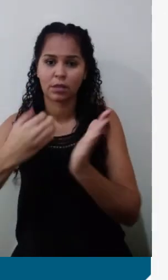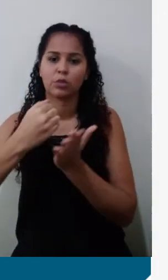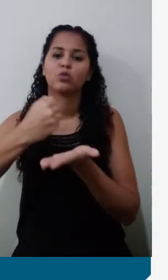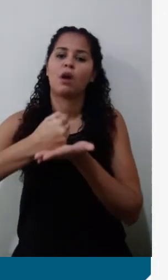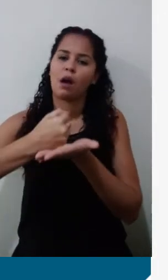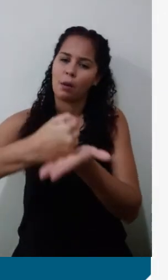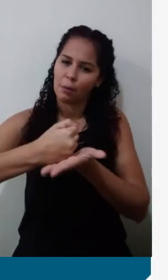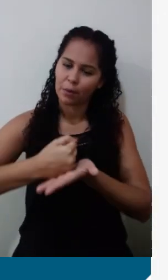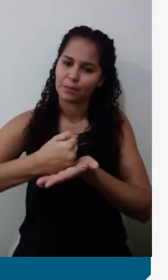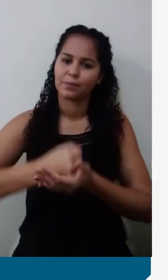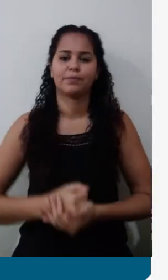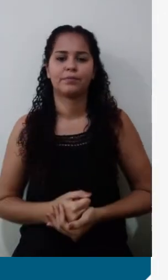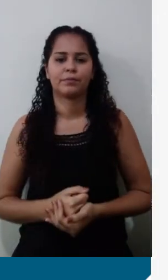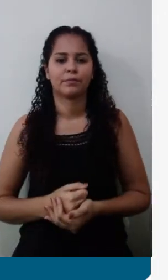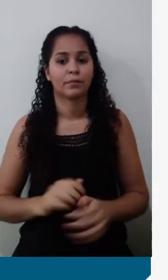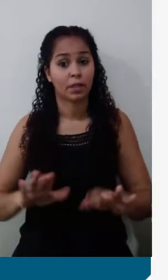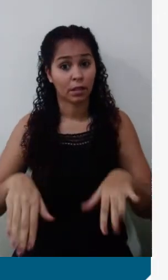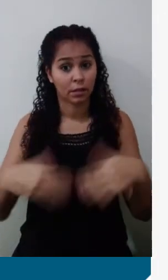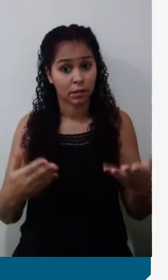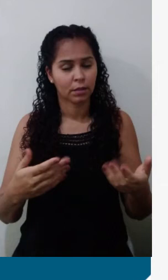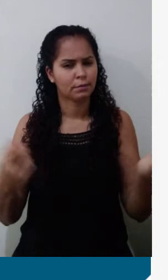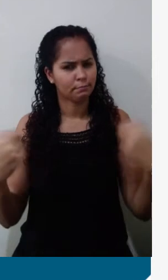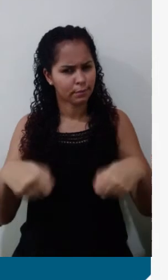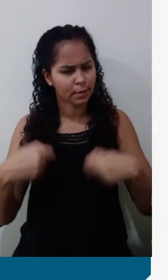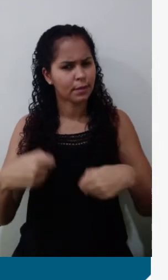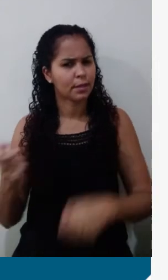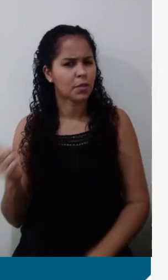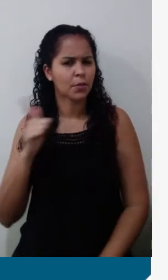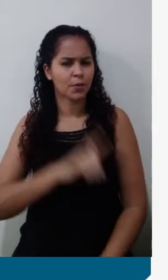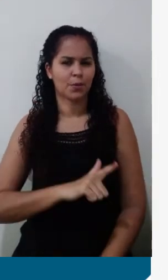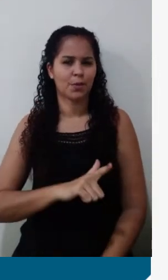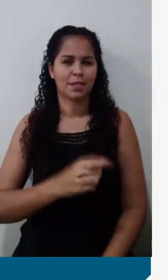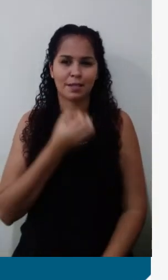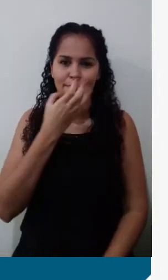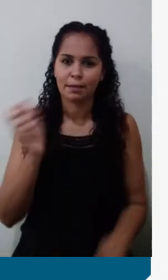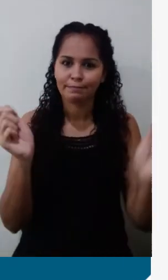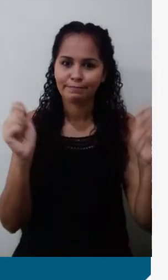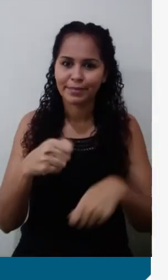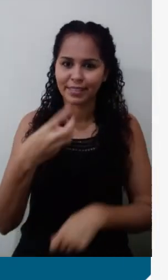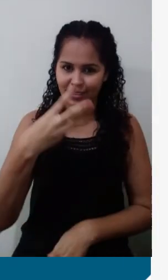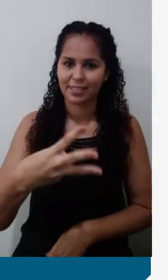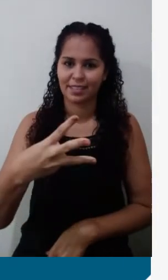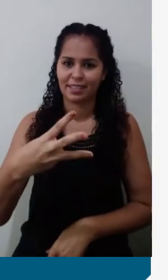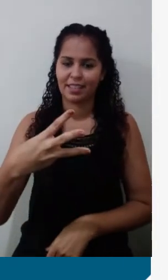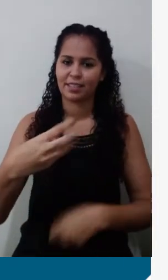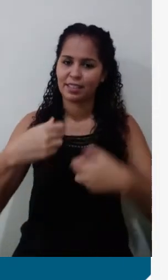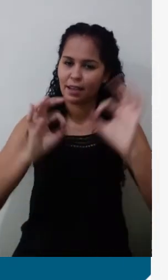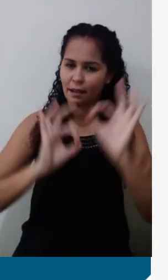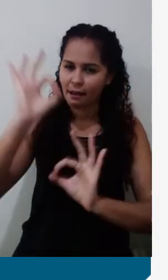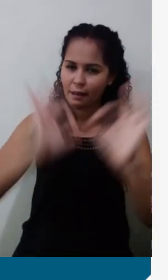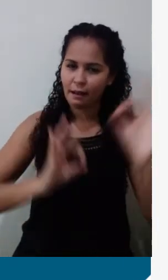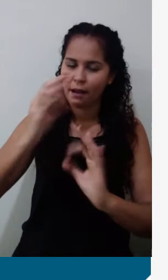estar disponíveis no texto de apoio. Então, gente, para que vocês arrasem na coerência, para que vocês consigam elaborar